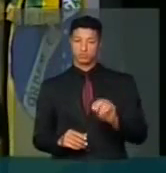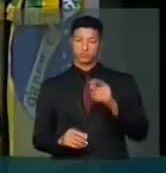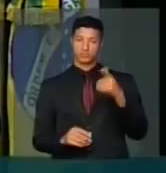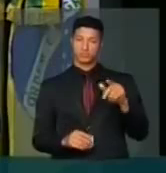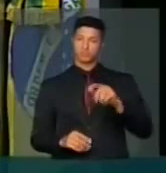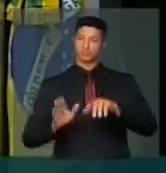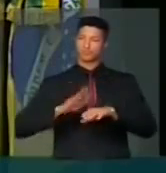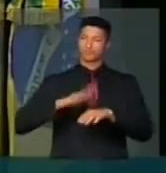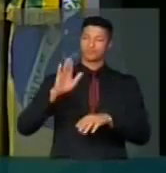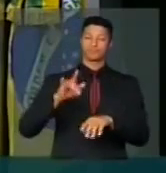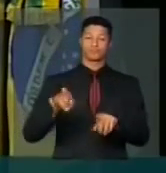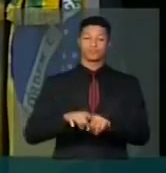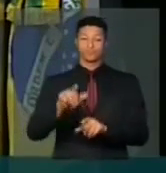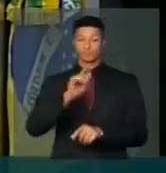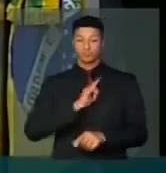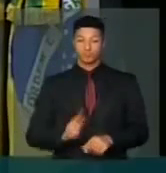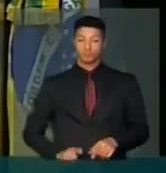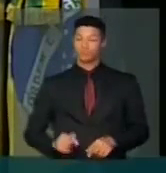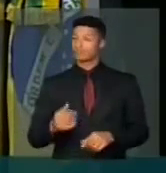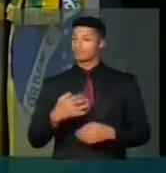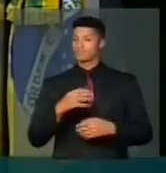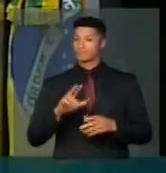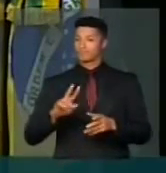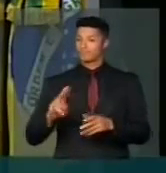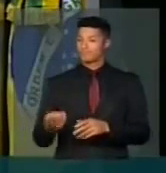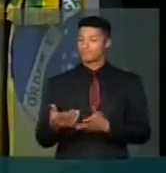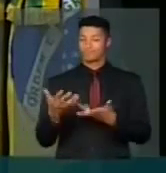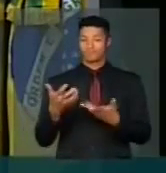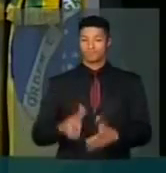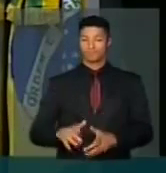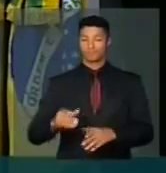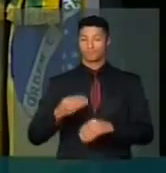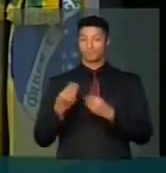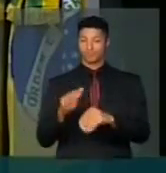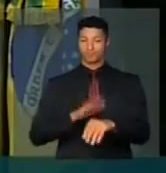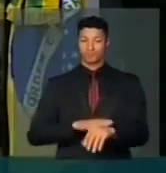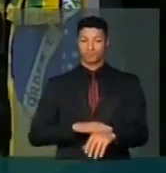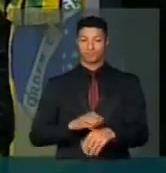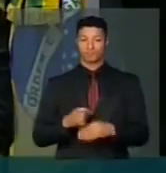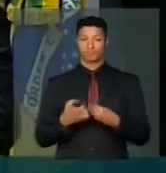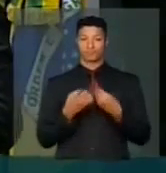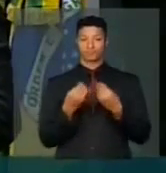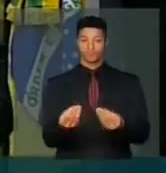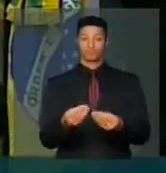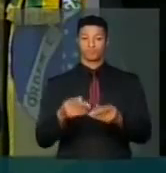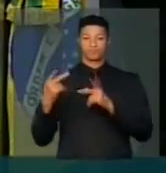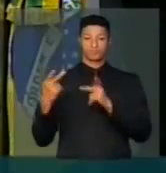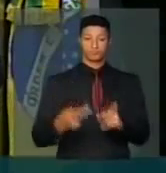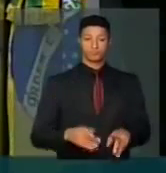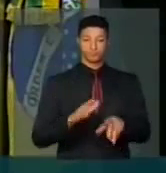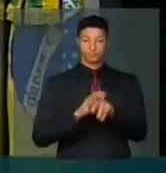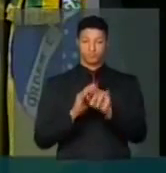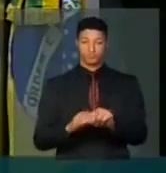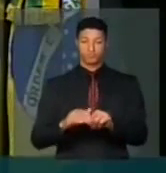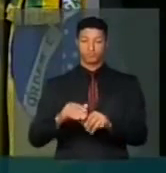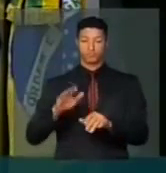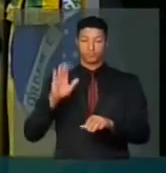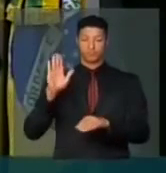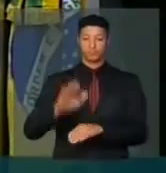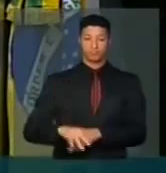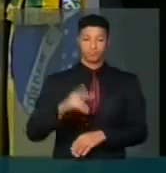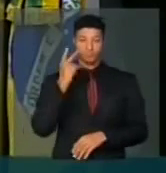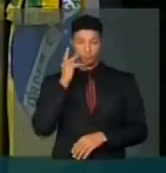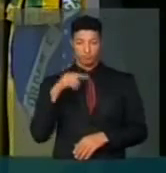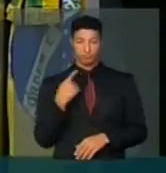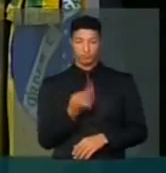outros mais. E o governo não se dobrou e não quis nos dar tempo e deu esse projeto de lei muito tarde para que